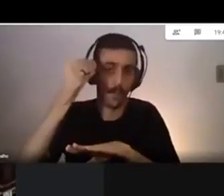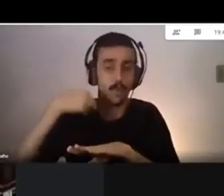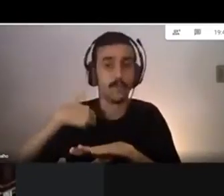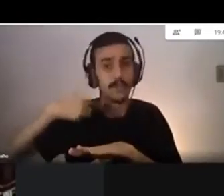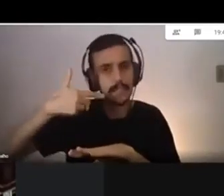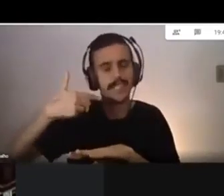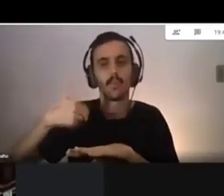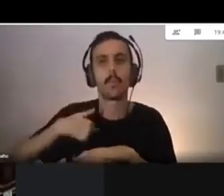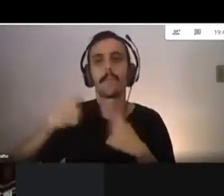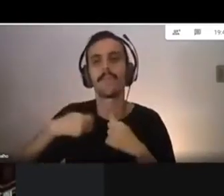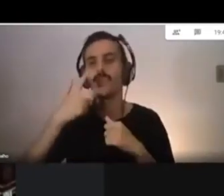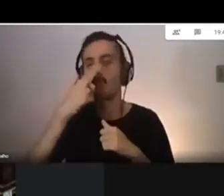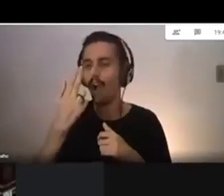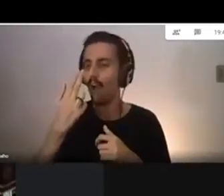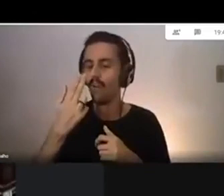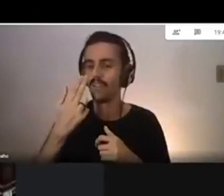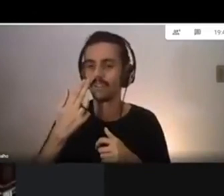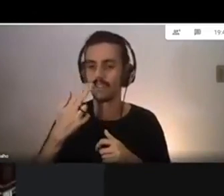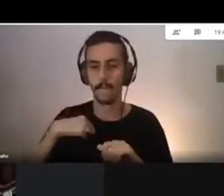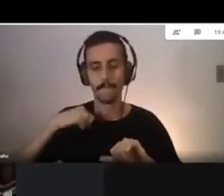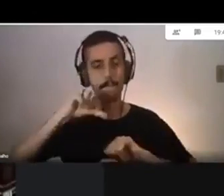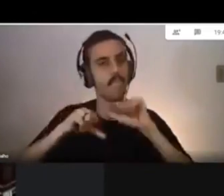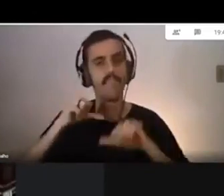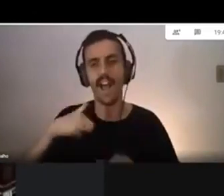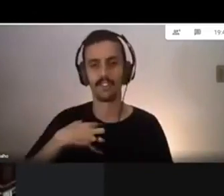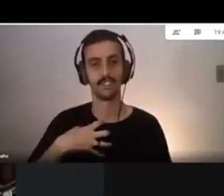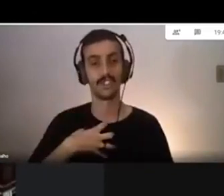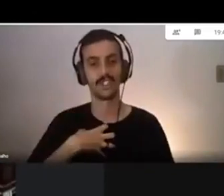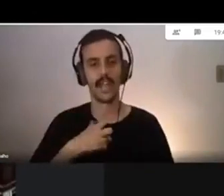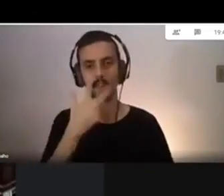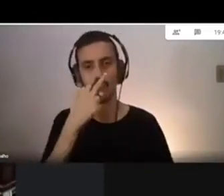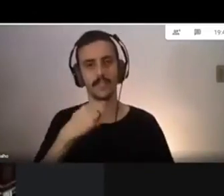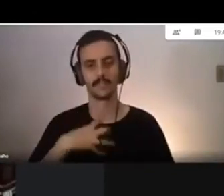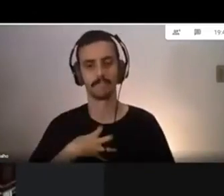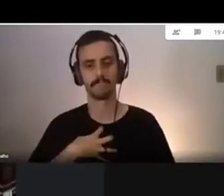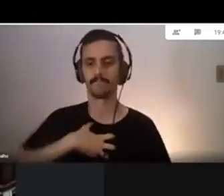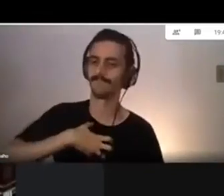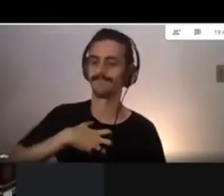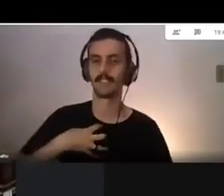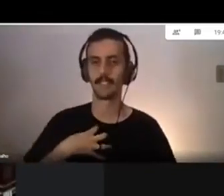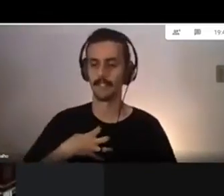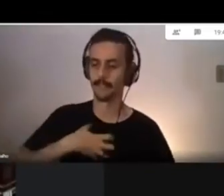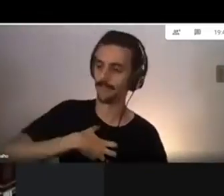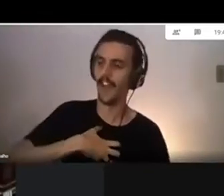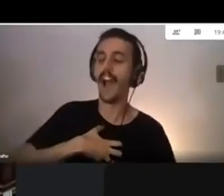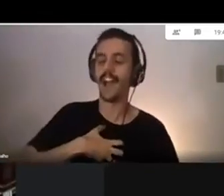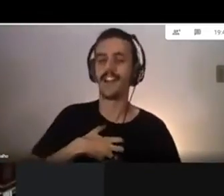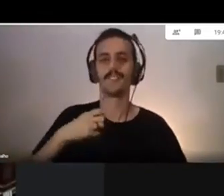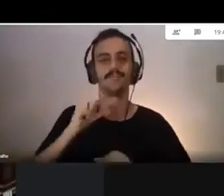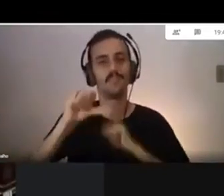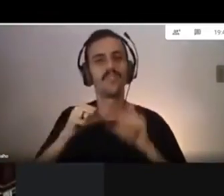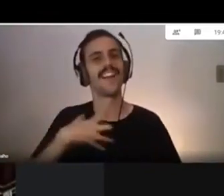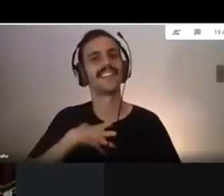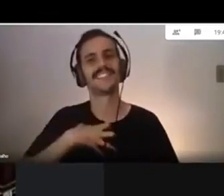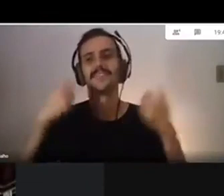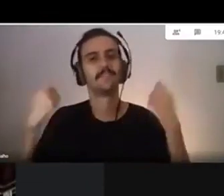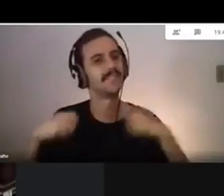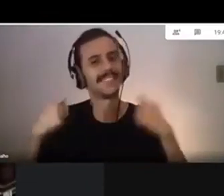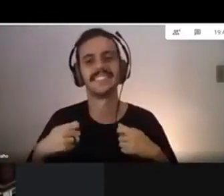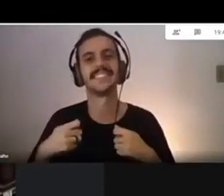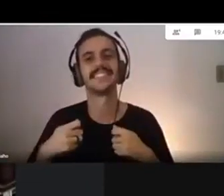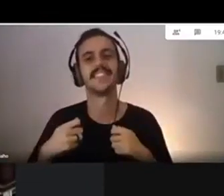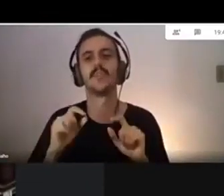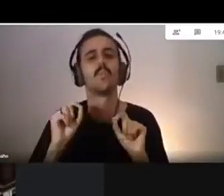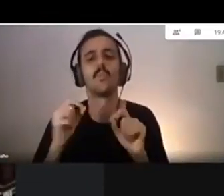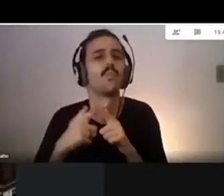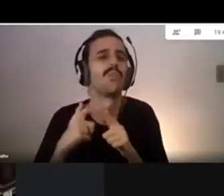Então, quando eu comecei lá a minha primeira graduação, estava todo mundo no mesmo barco e as maiores dificuldades eram, de fato, entender o